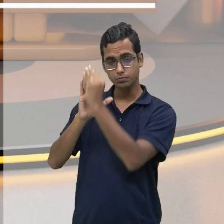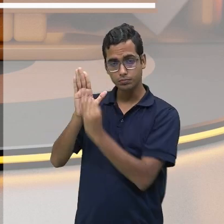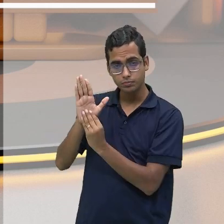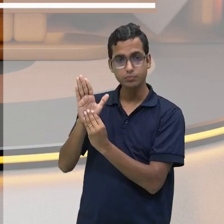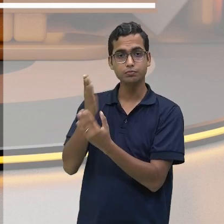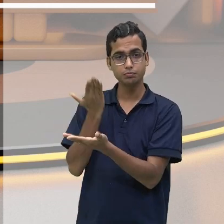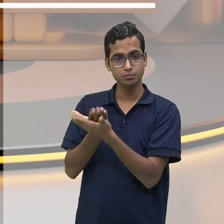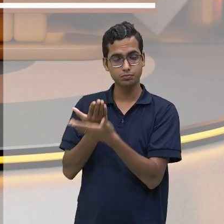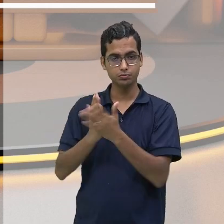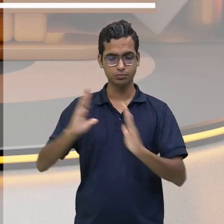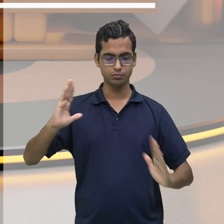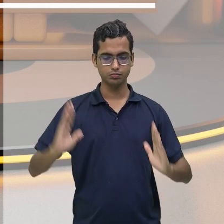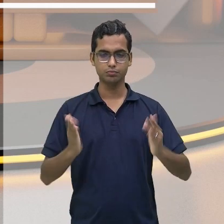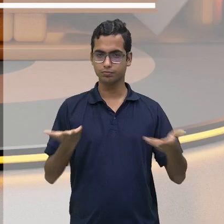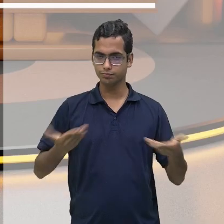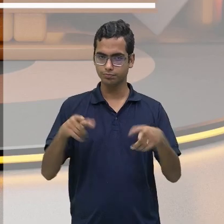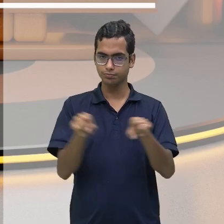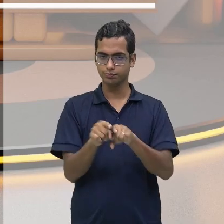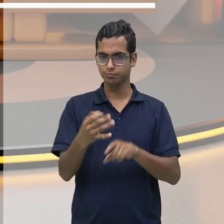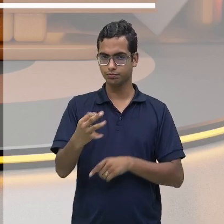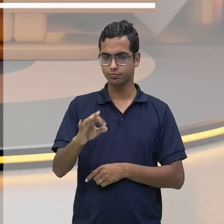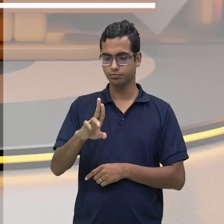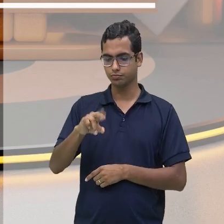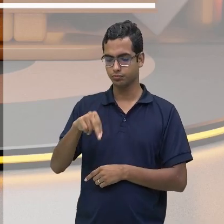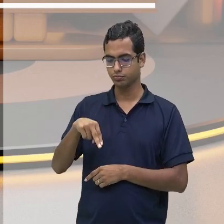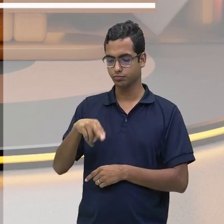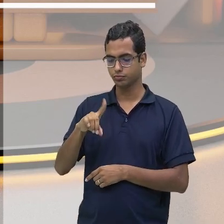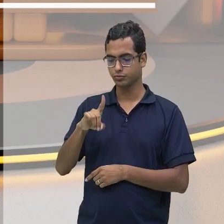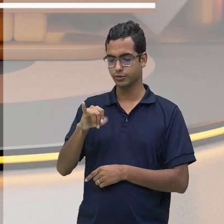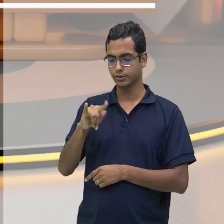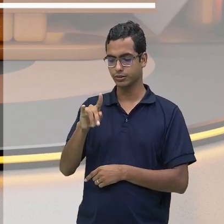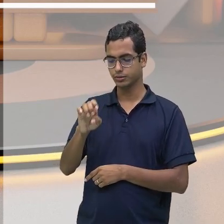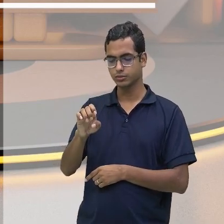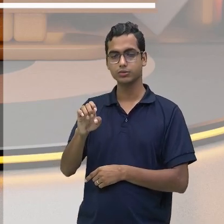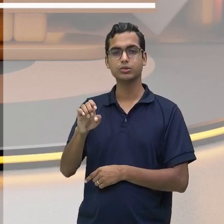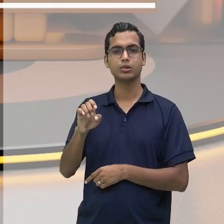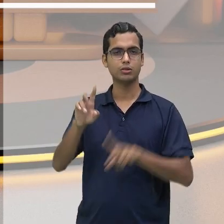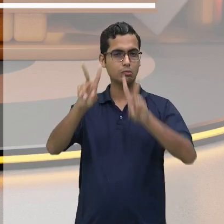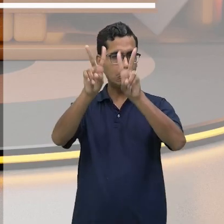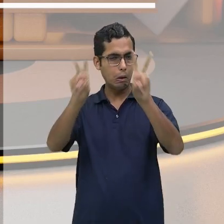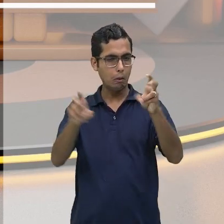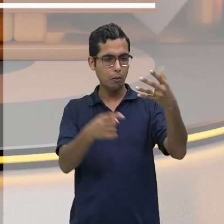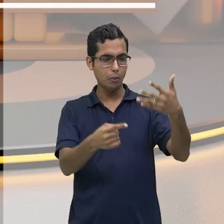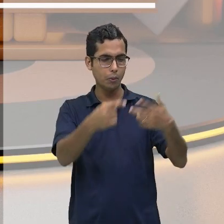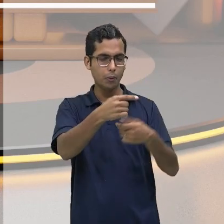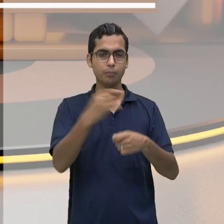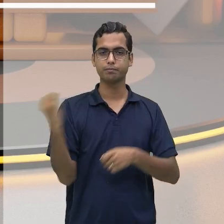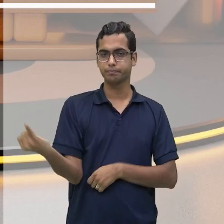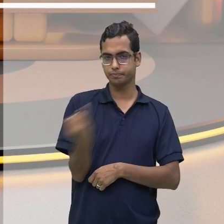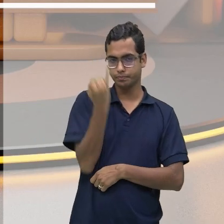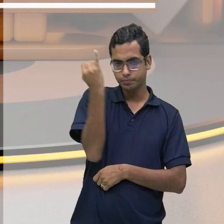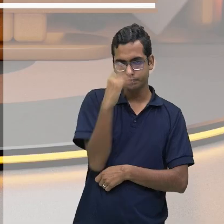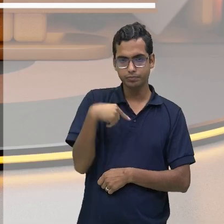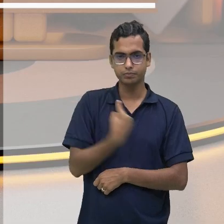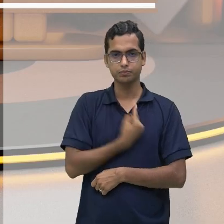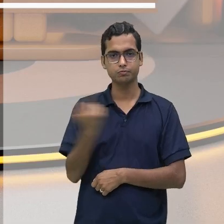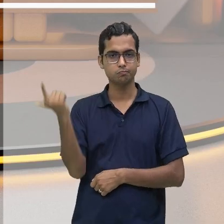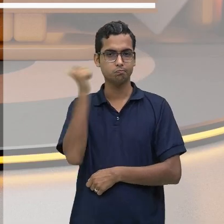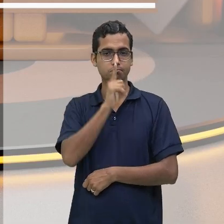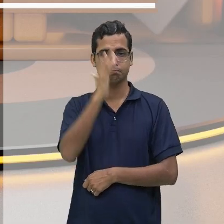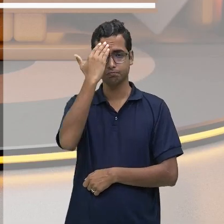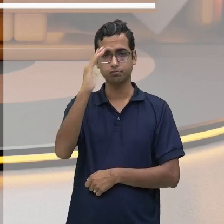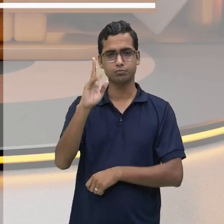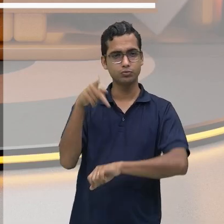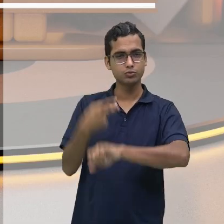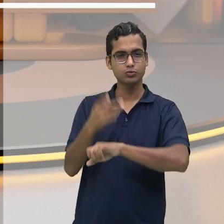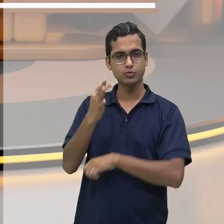da unidade, tá certo, gente? Então, a gente vai relembrar aí alguns conteúdos muito importantes para nós realizarmos aí futuramente